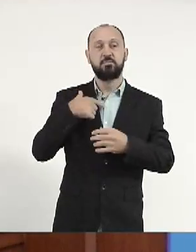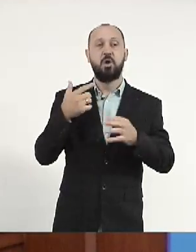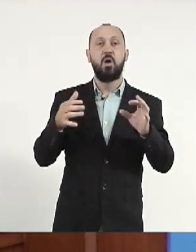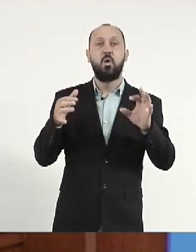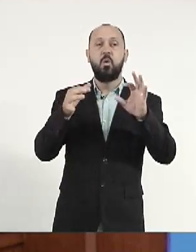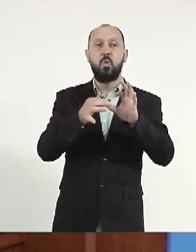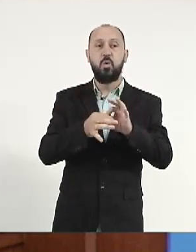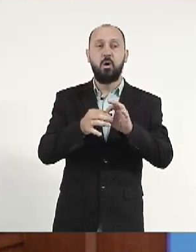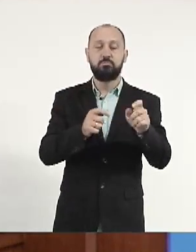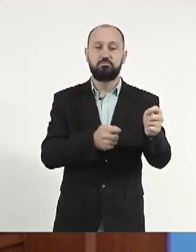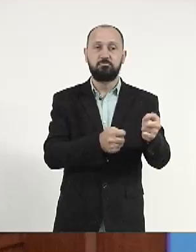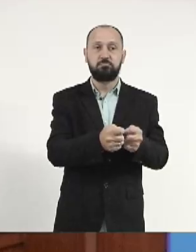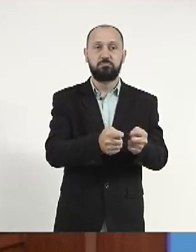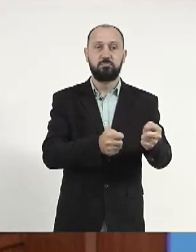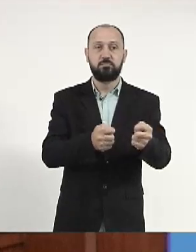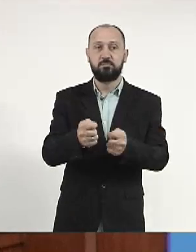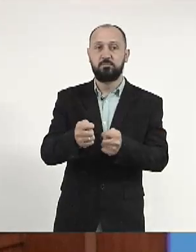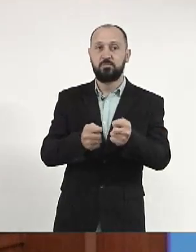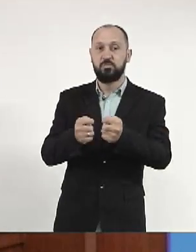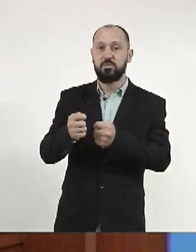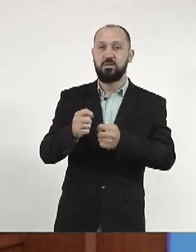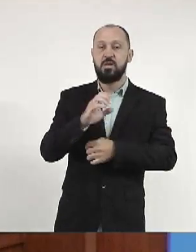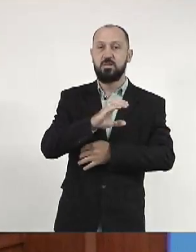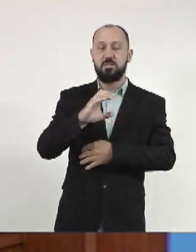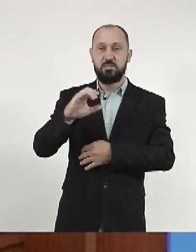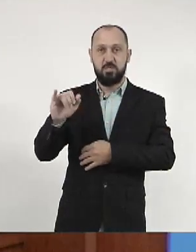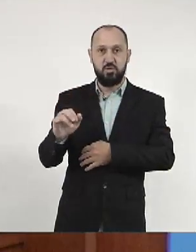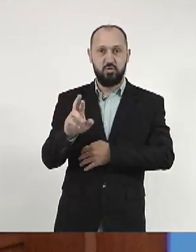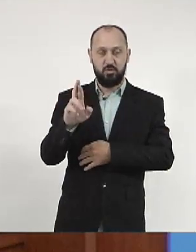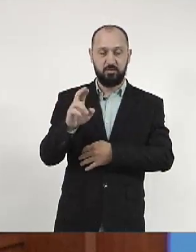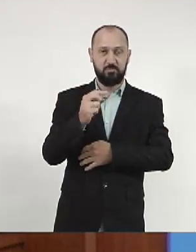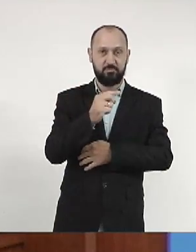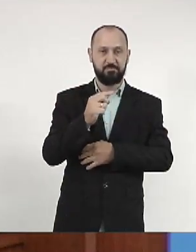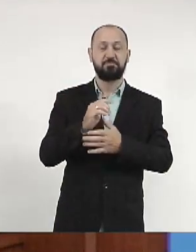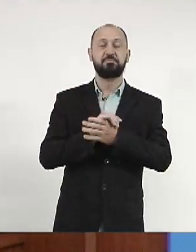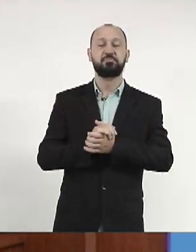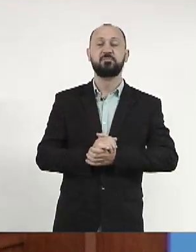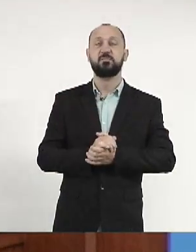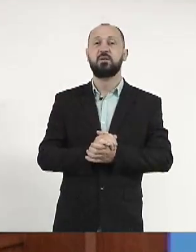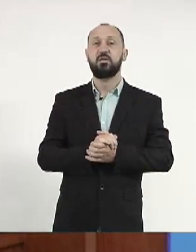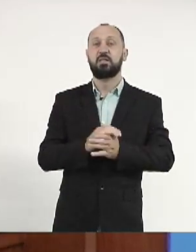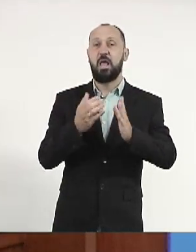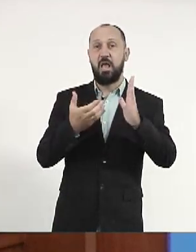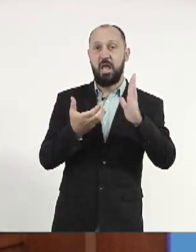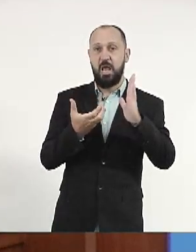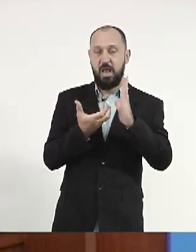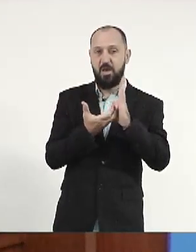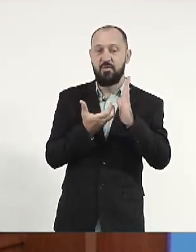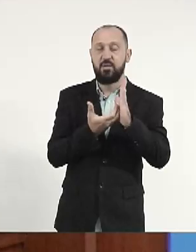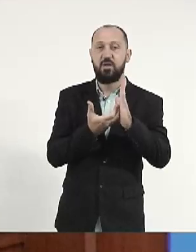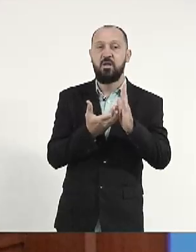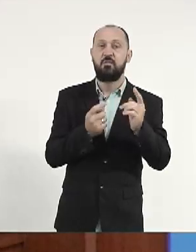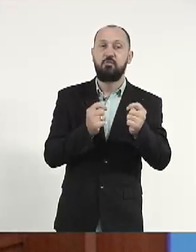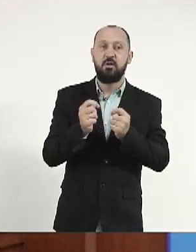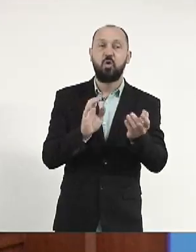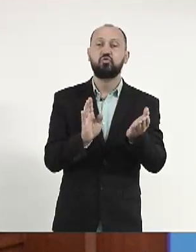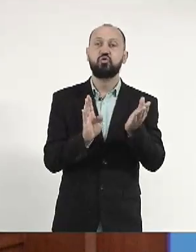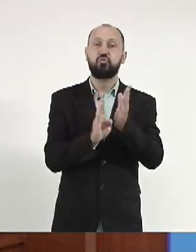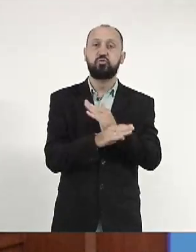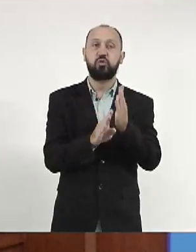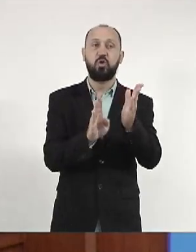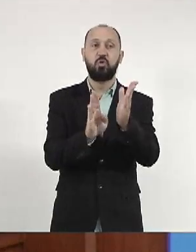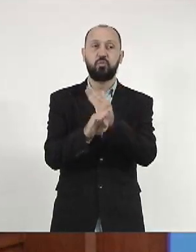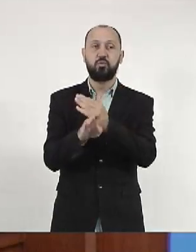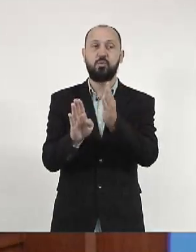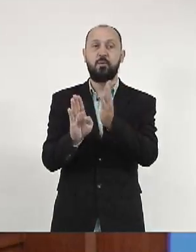fazendo manobras na CCJ da Câmara Federal, trocando